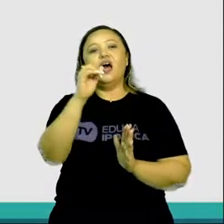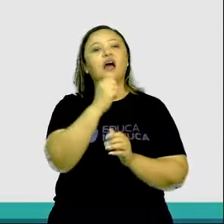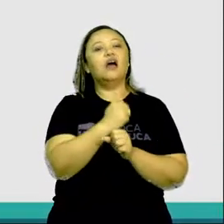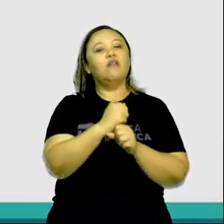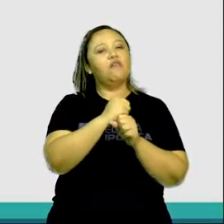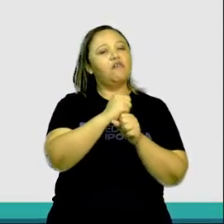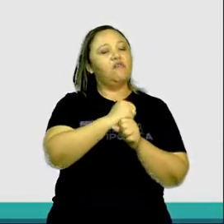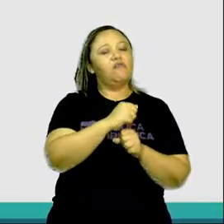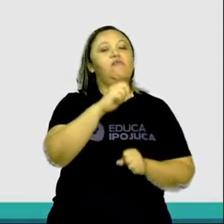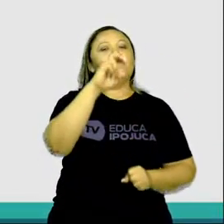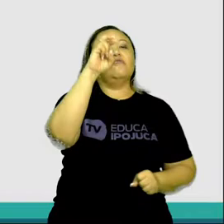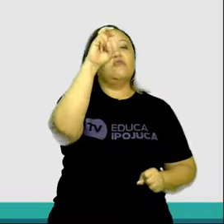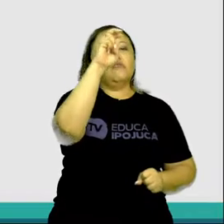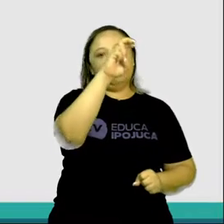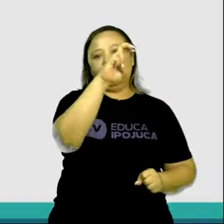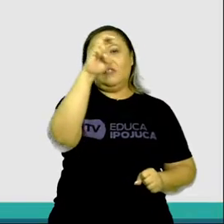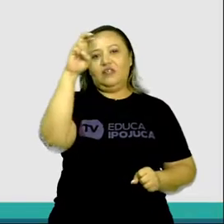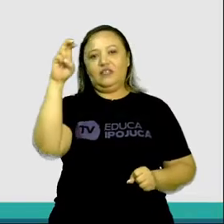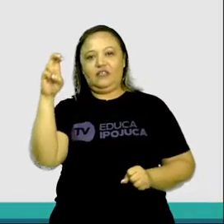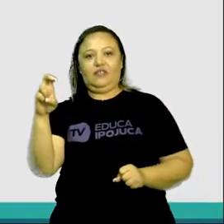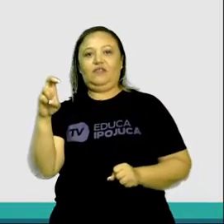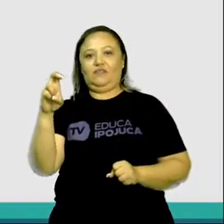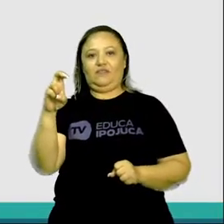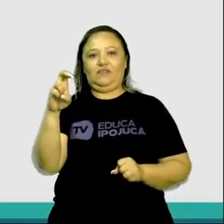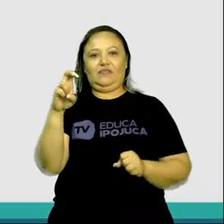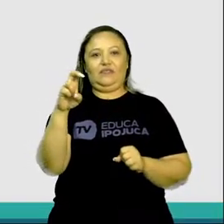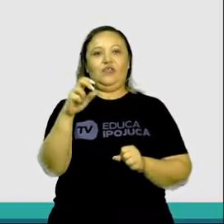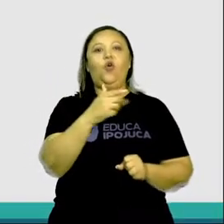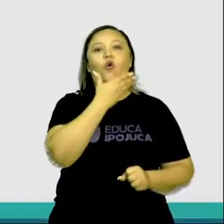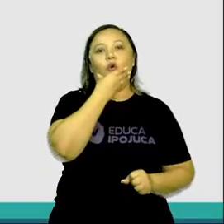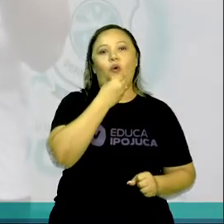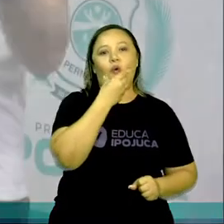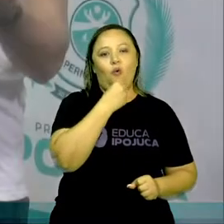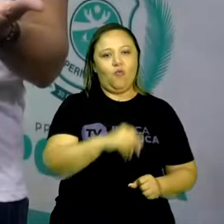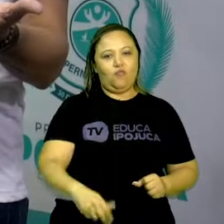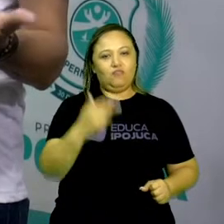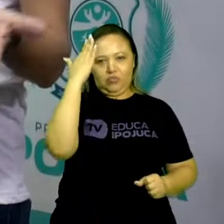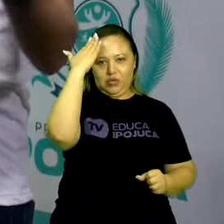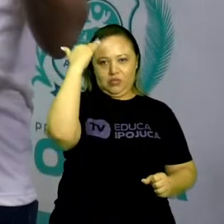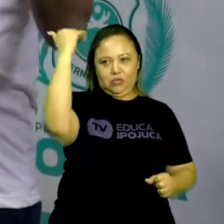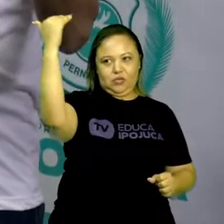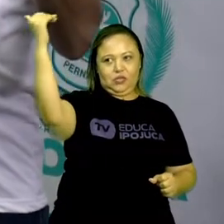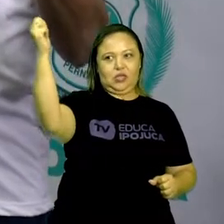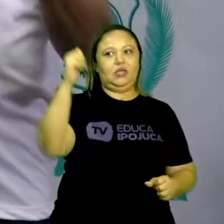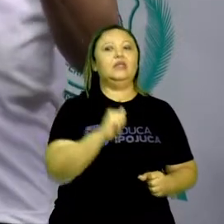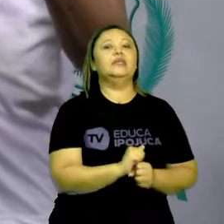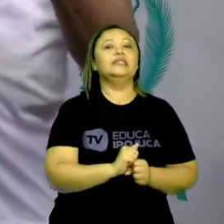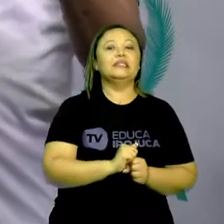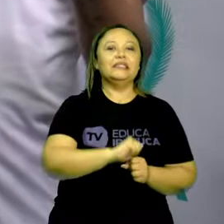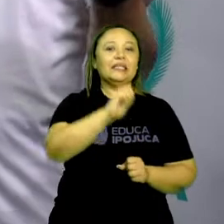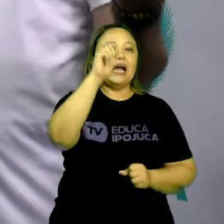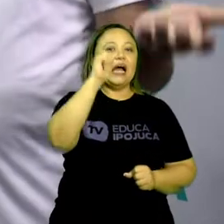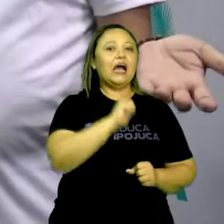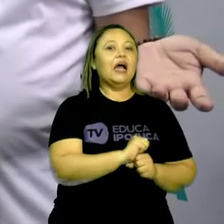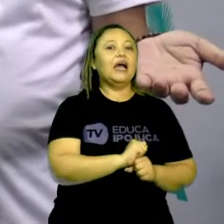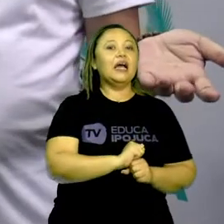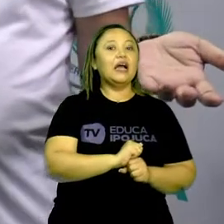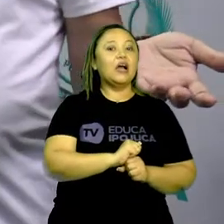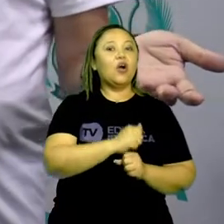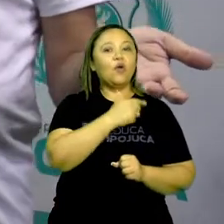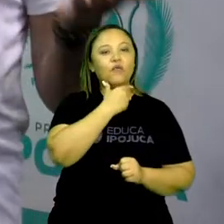1955 por Ariano Suassuna. A peça narra as estripulias de João Grilo e